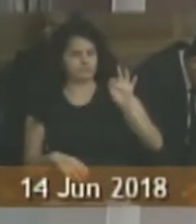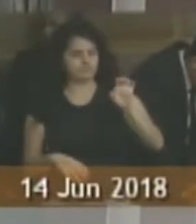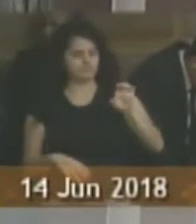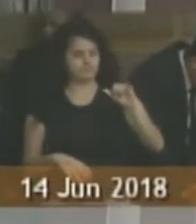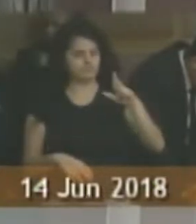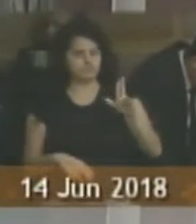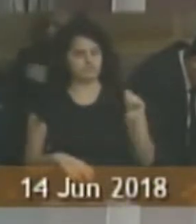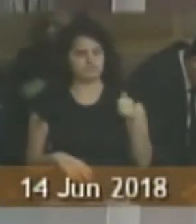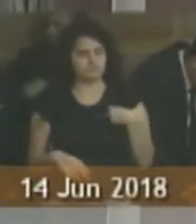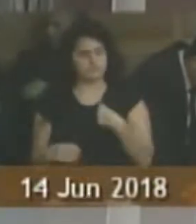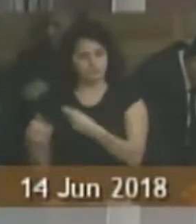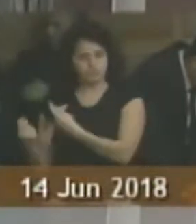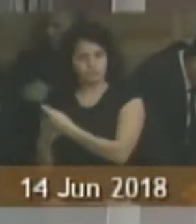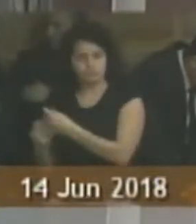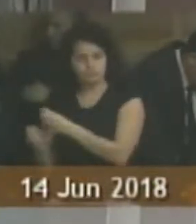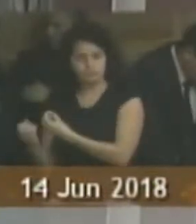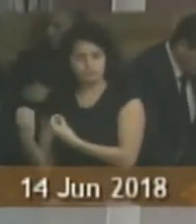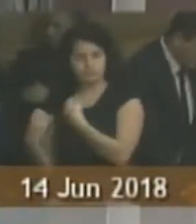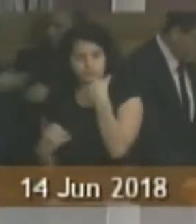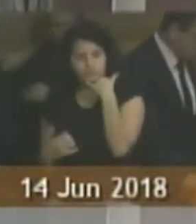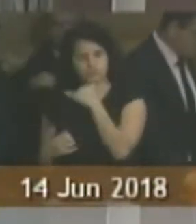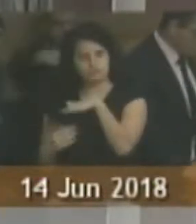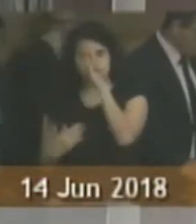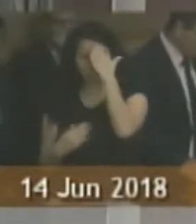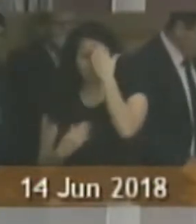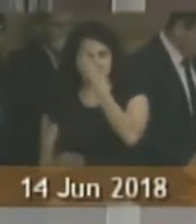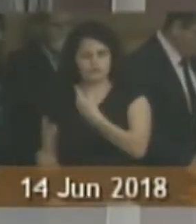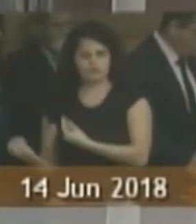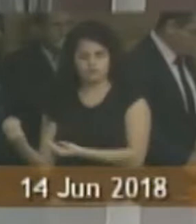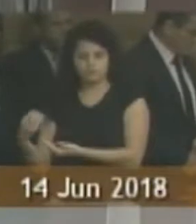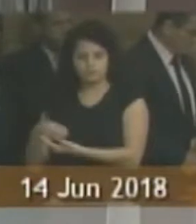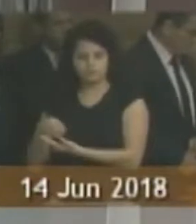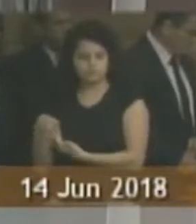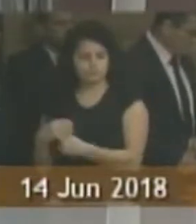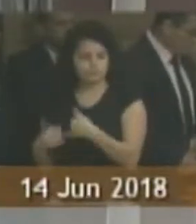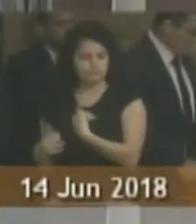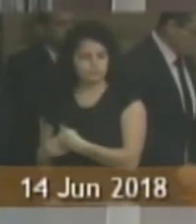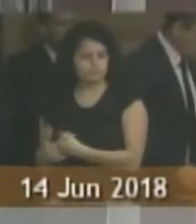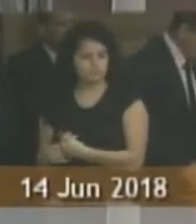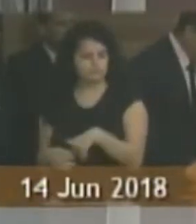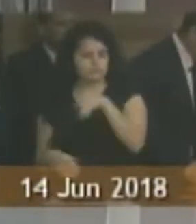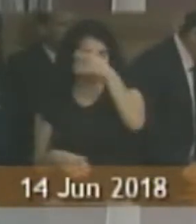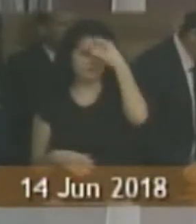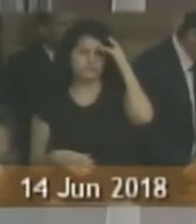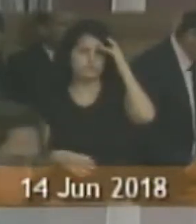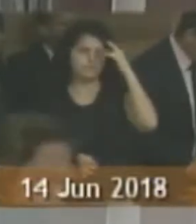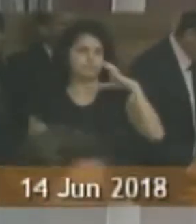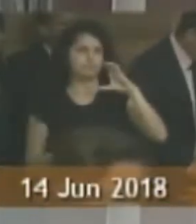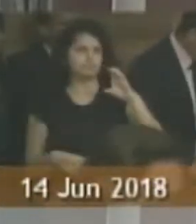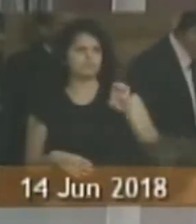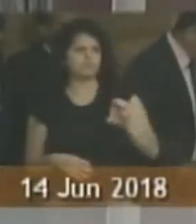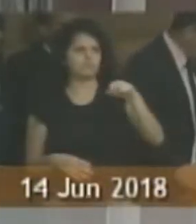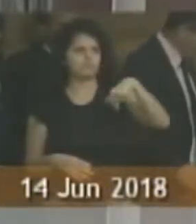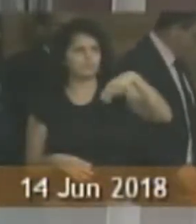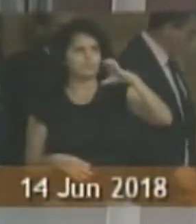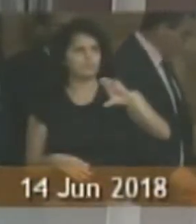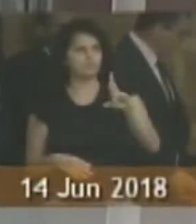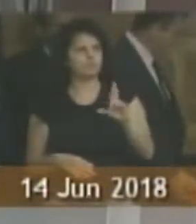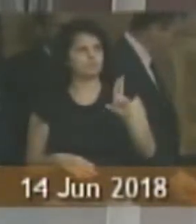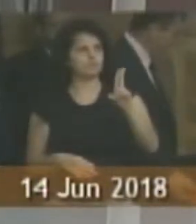zap, está ligando, agradecendo, mandando mensagem. O pessoal do Incruso também está fazendo um agradecimento pelo trabalho que está sendo realizado